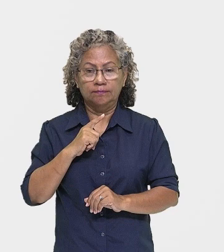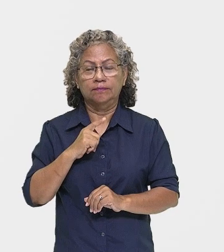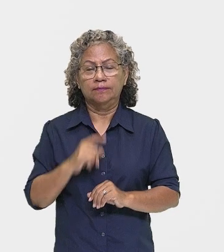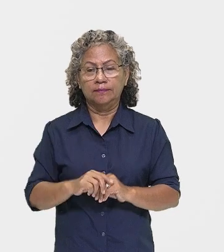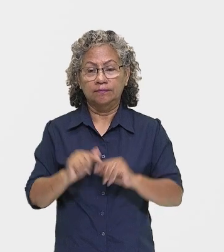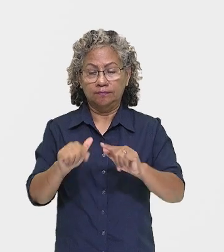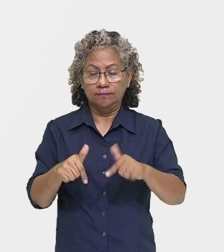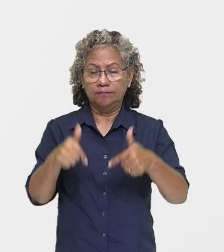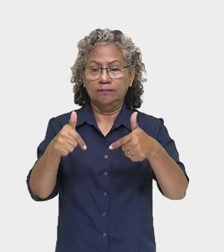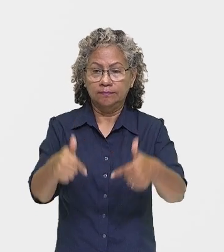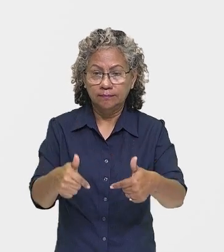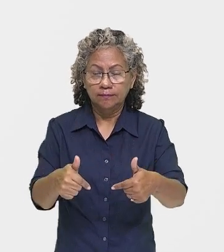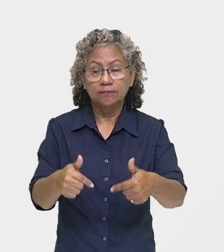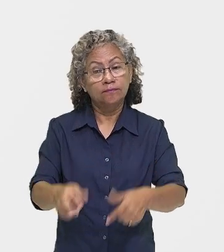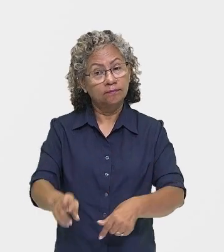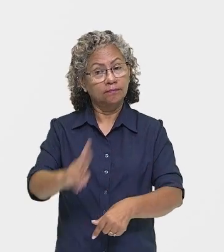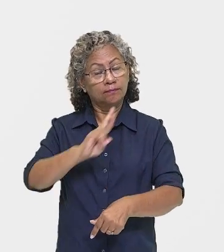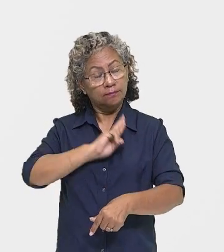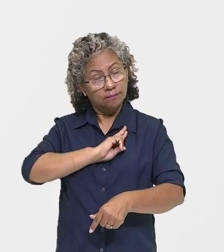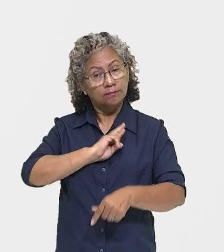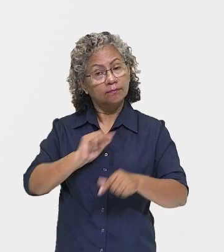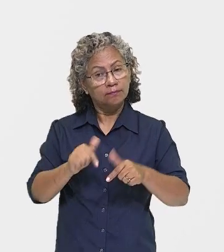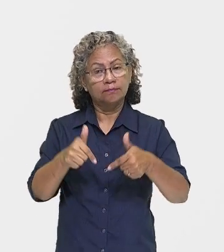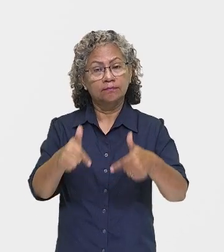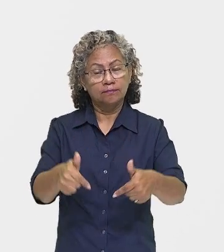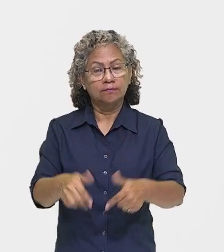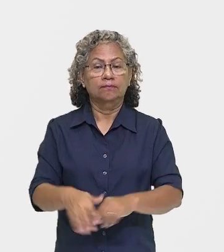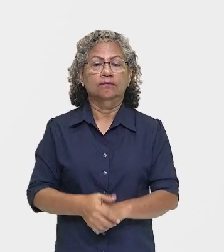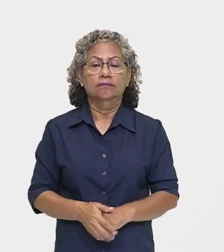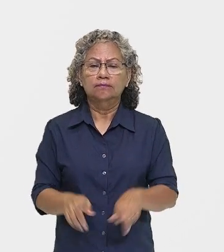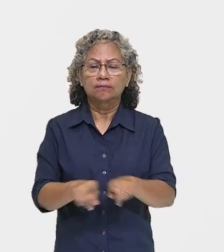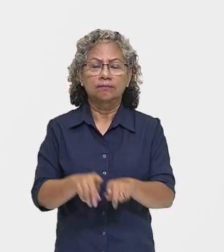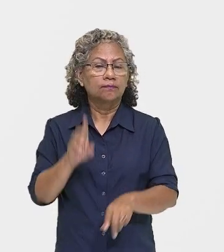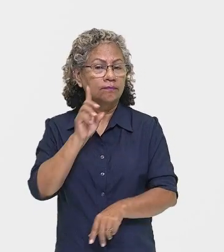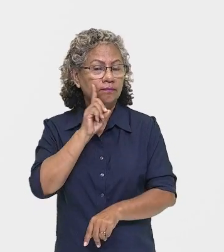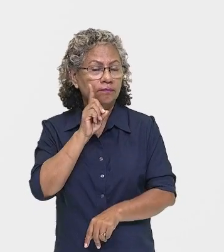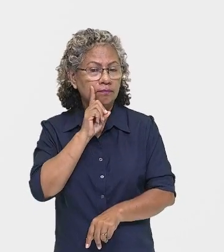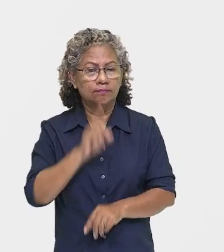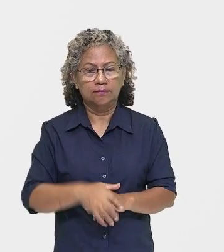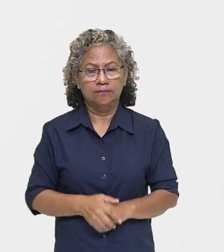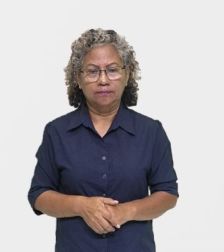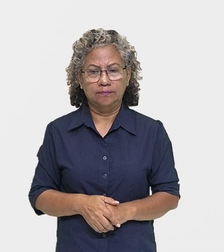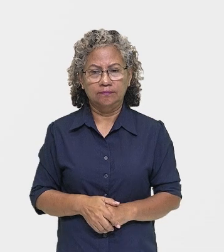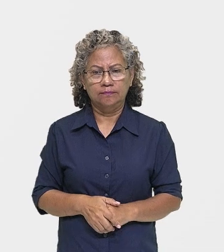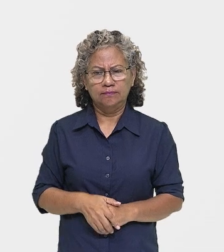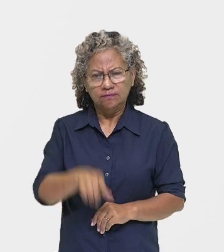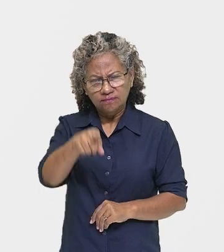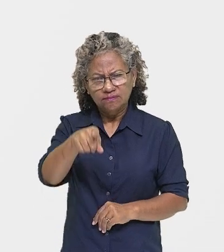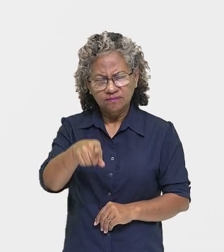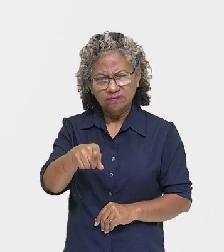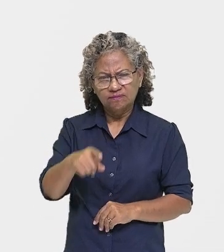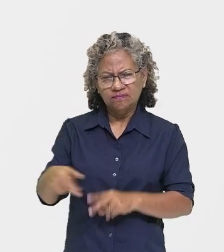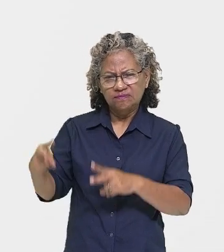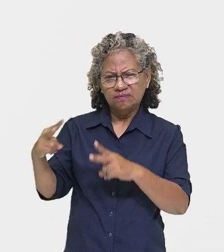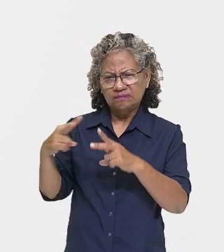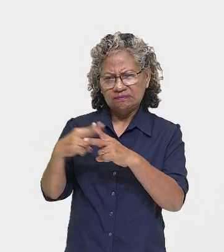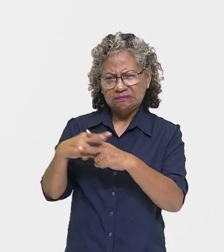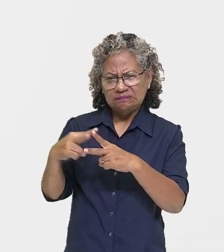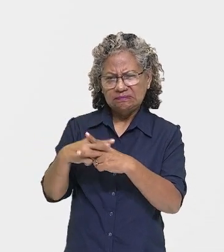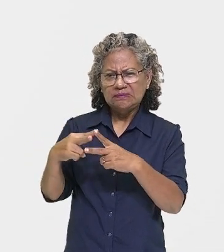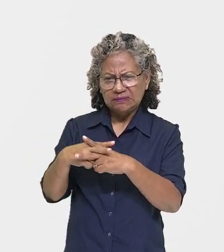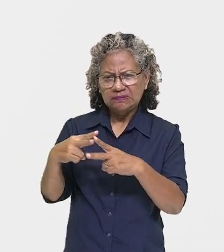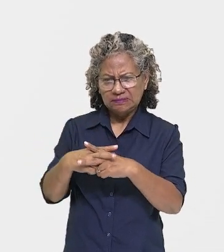reação. Mas também acontece no nosso cotidiano. Quem nunca brigou com alguém aí disse, toda